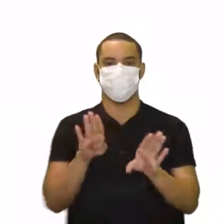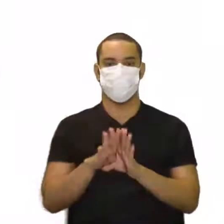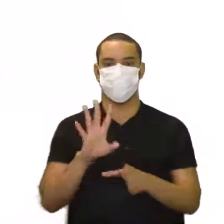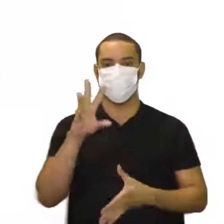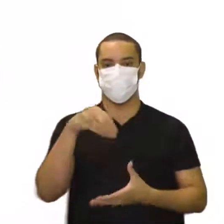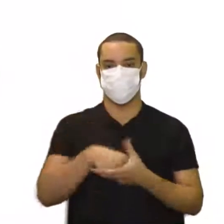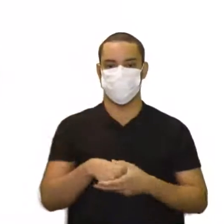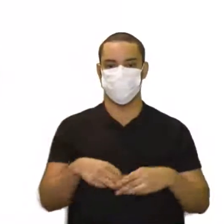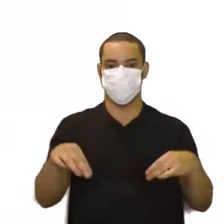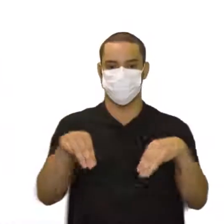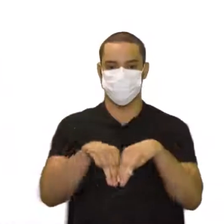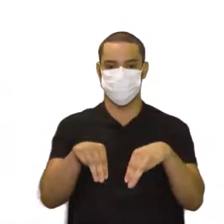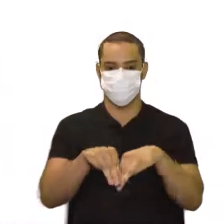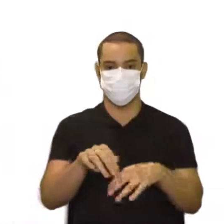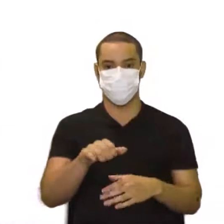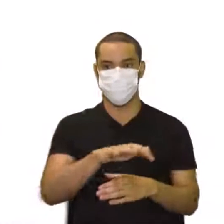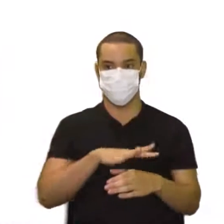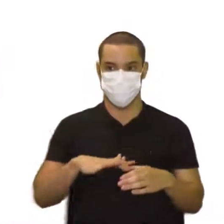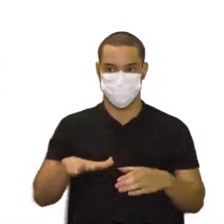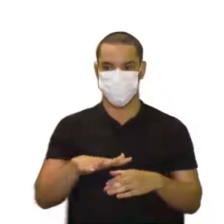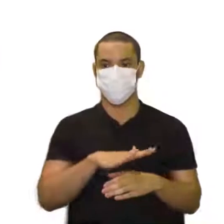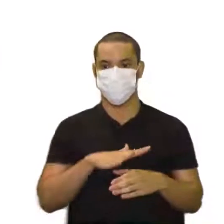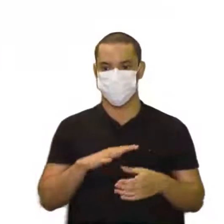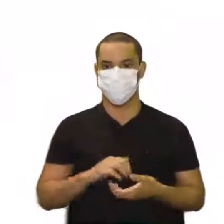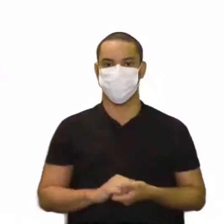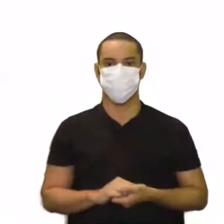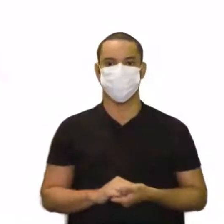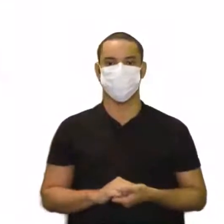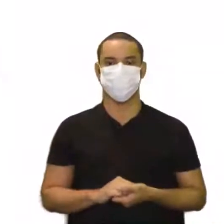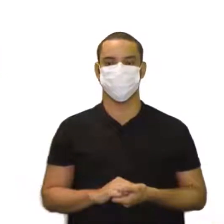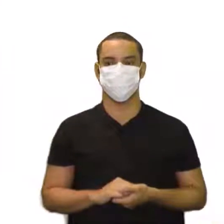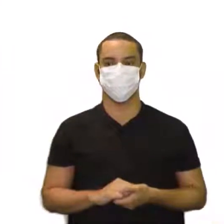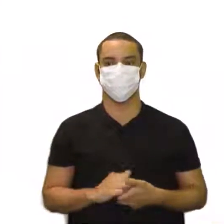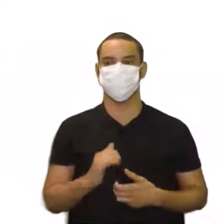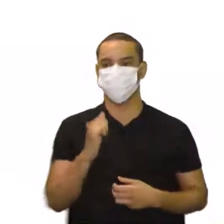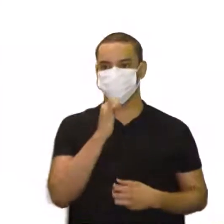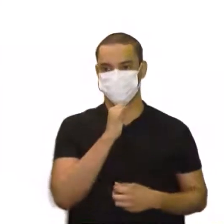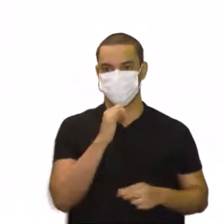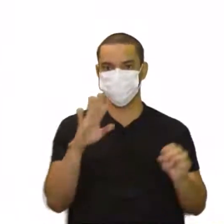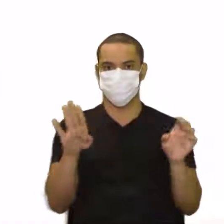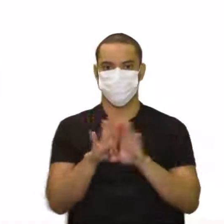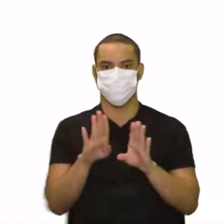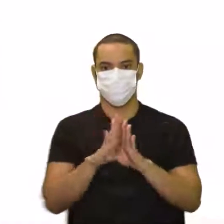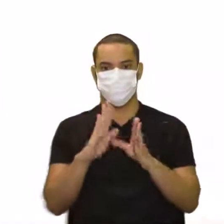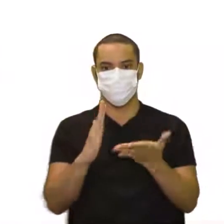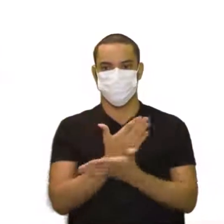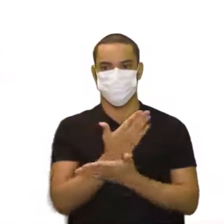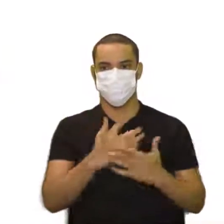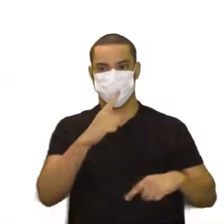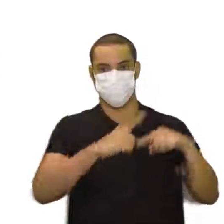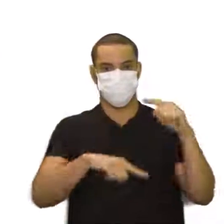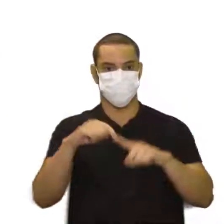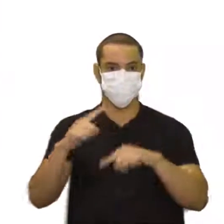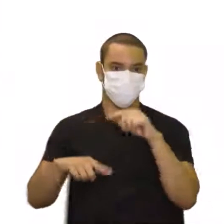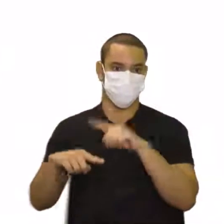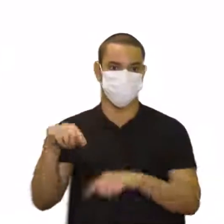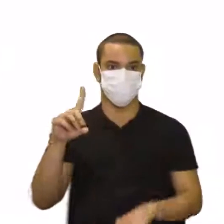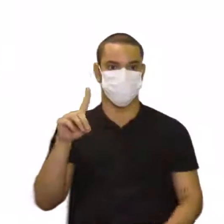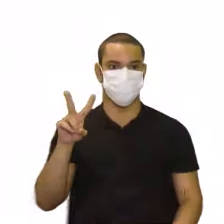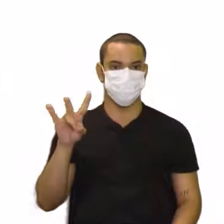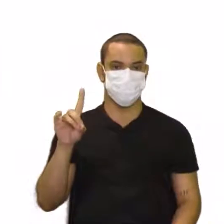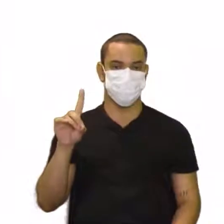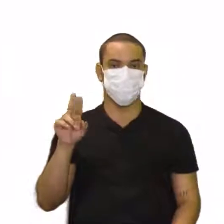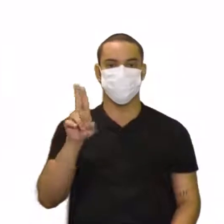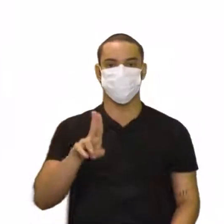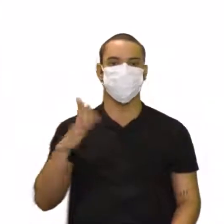e campo magnético, tá, pessoal? Exemplos também, alguns aparelhos, aqueles aparelhos de DVD, quem usava